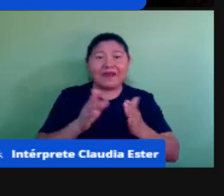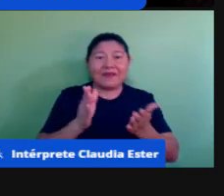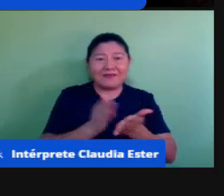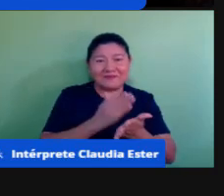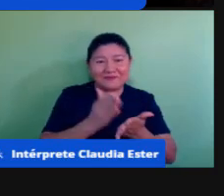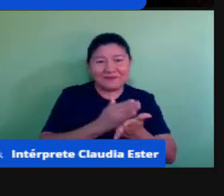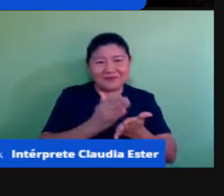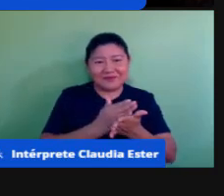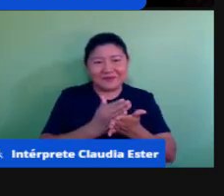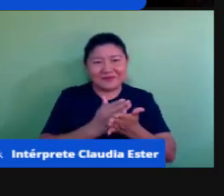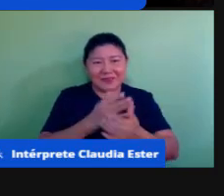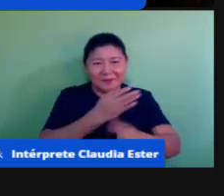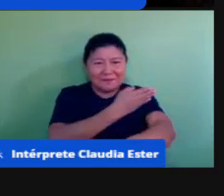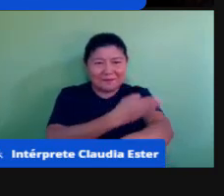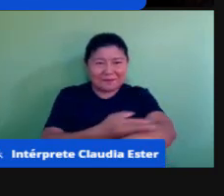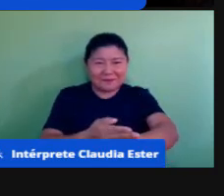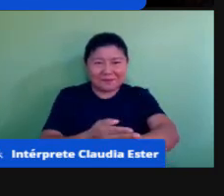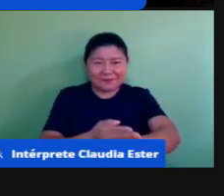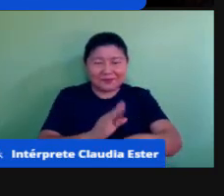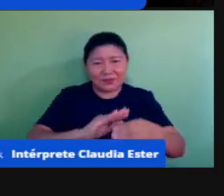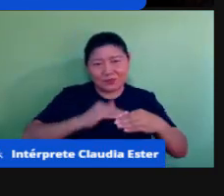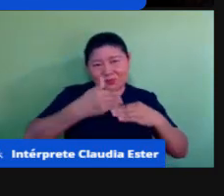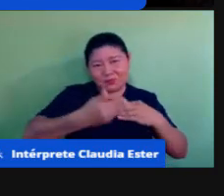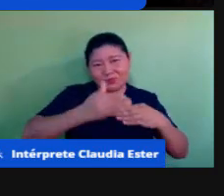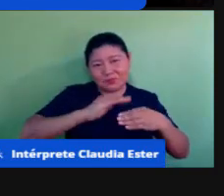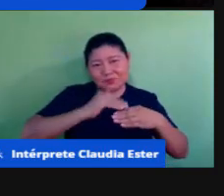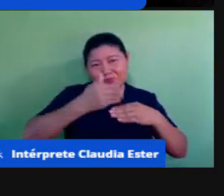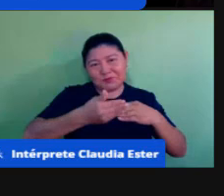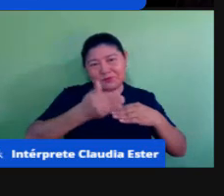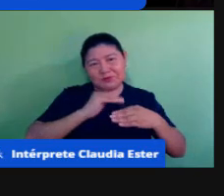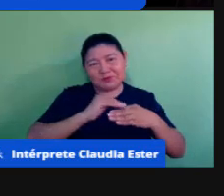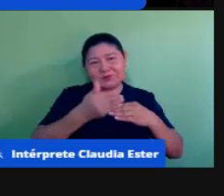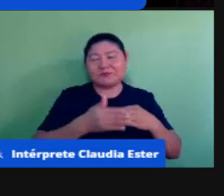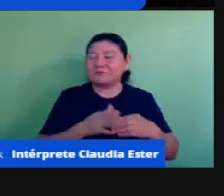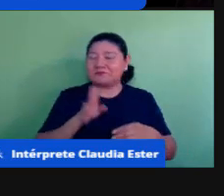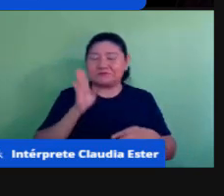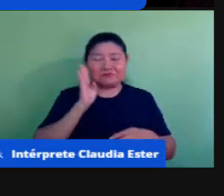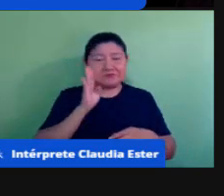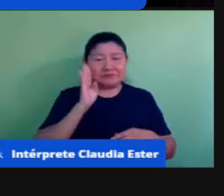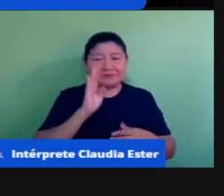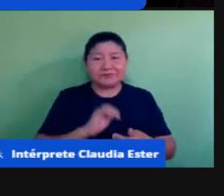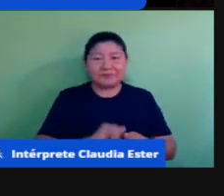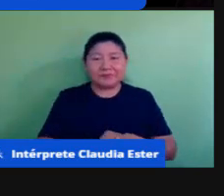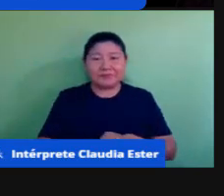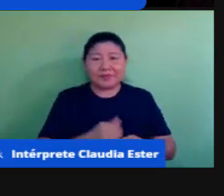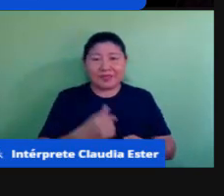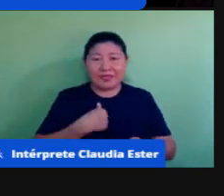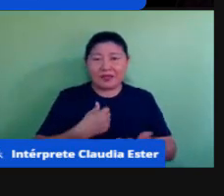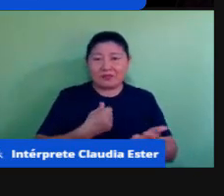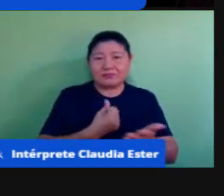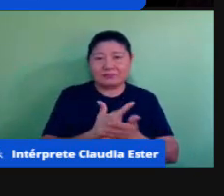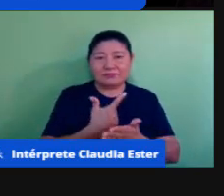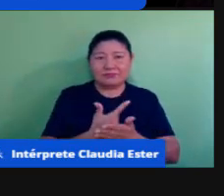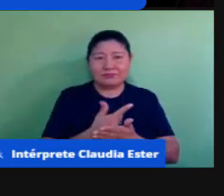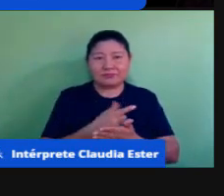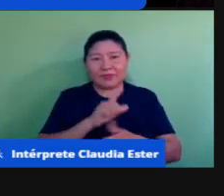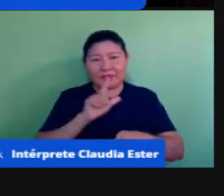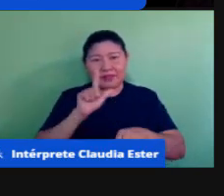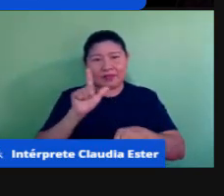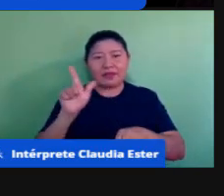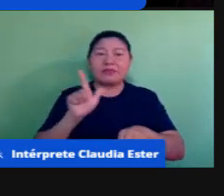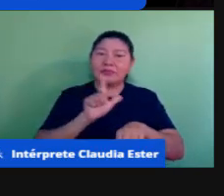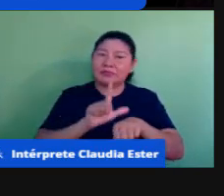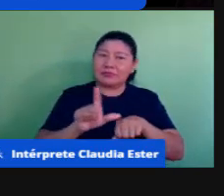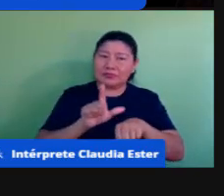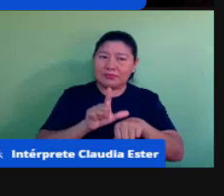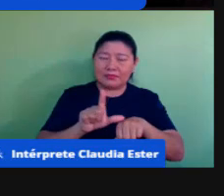ir montando. Eu peguei, aqui, eu comprei na livraria esse bloquinho, vocês já viram, né?